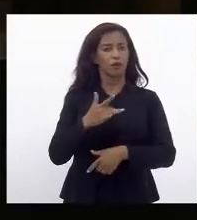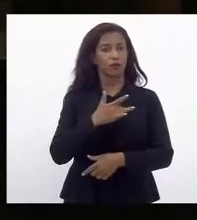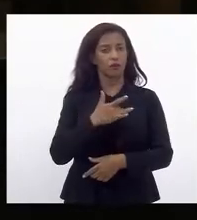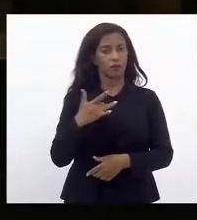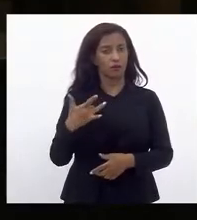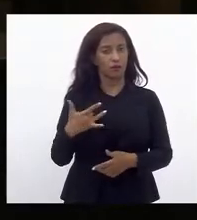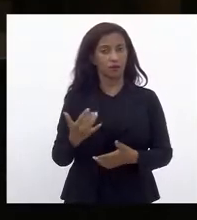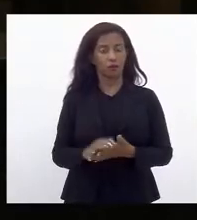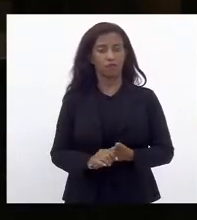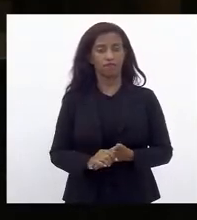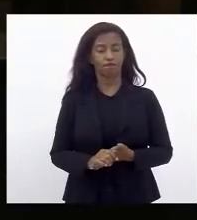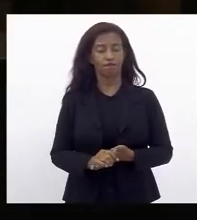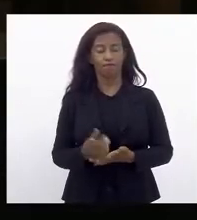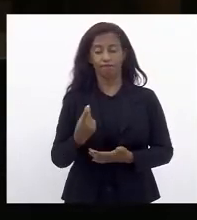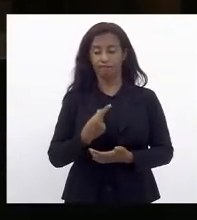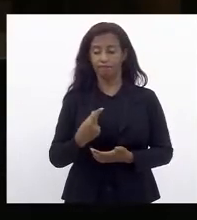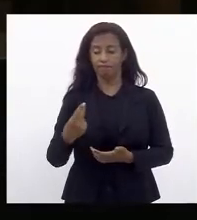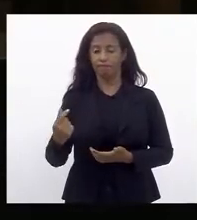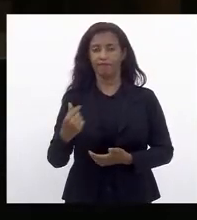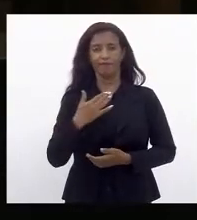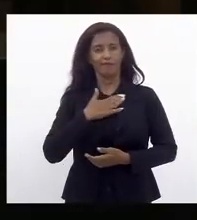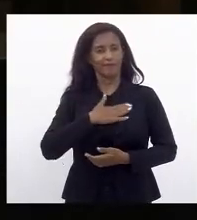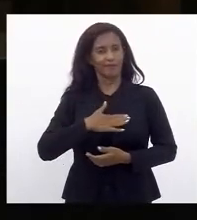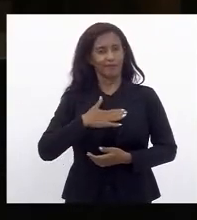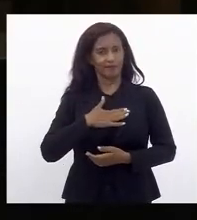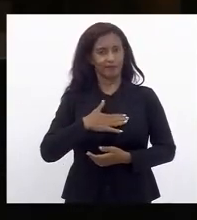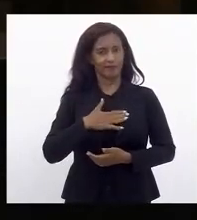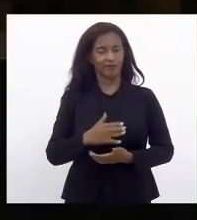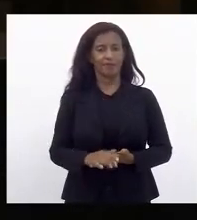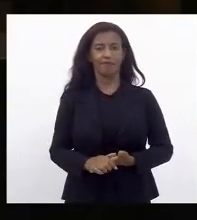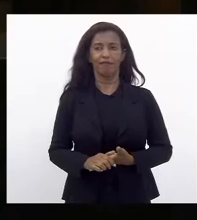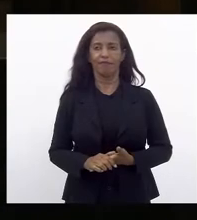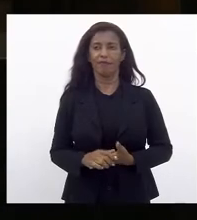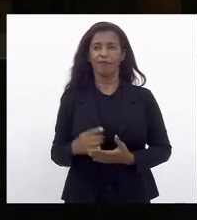né, sairiam satisfeitos